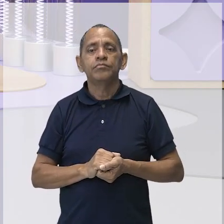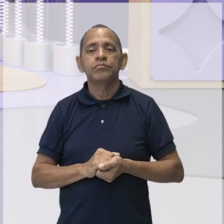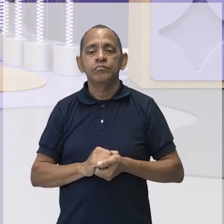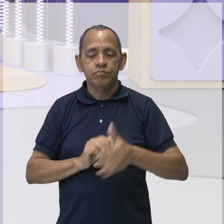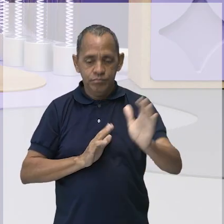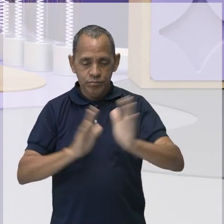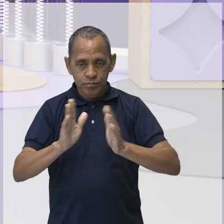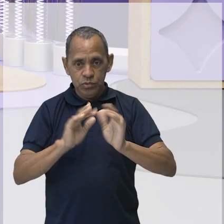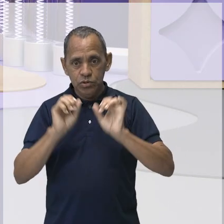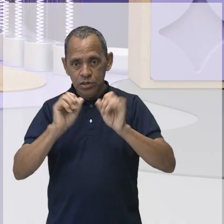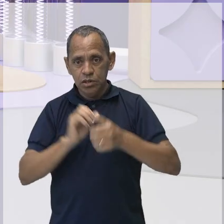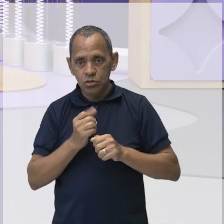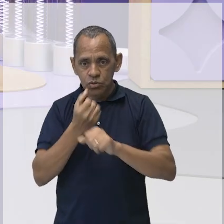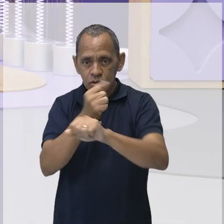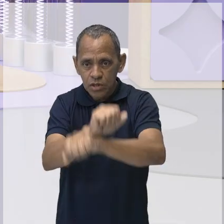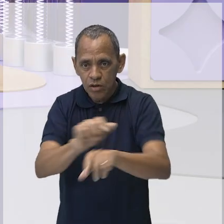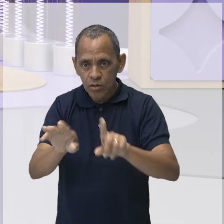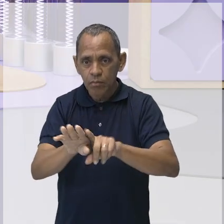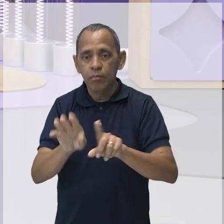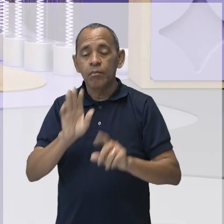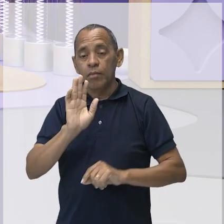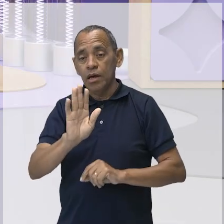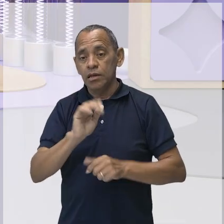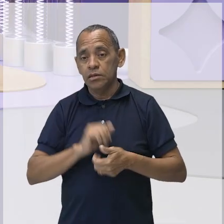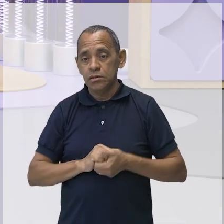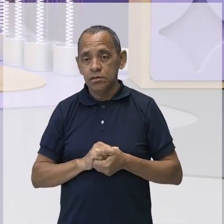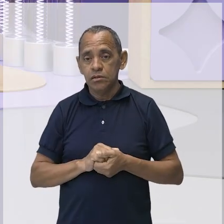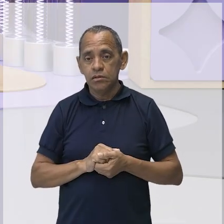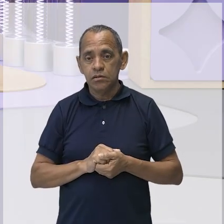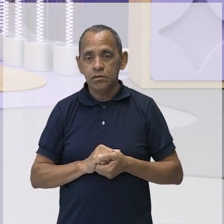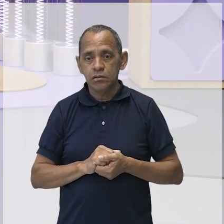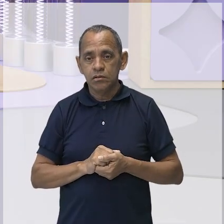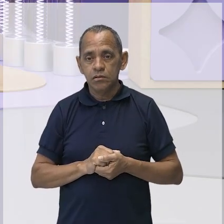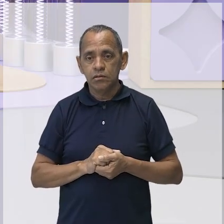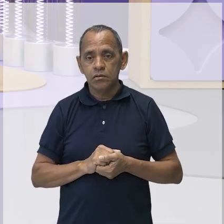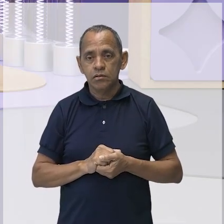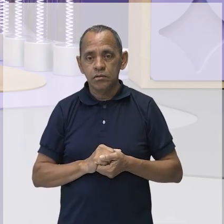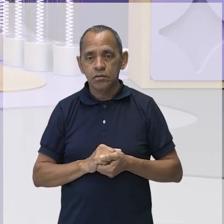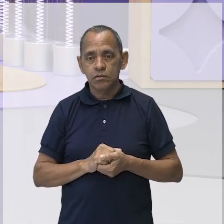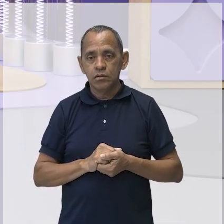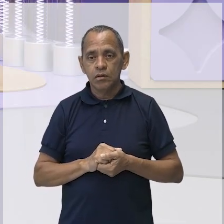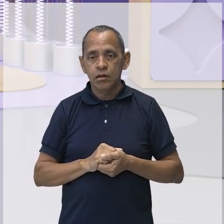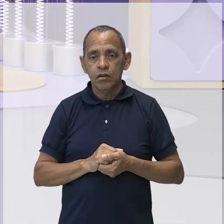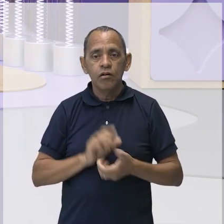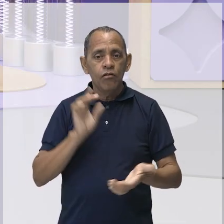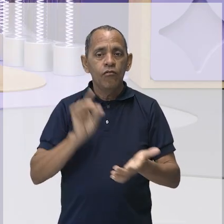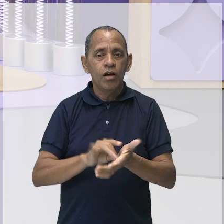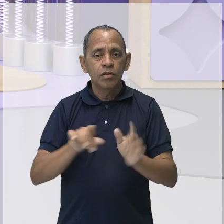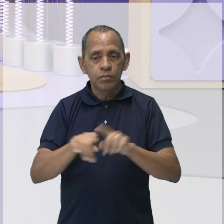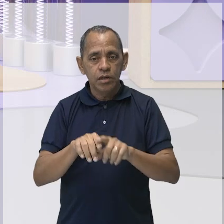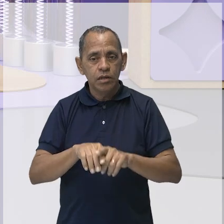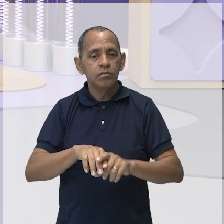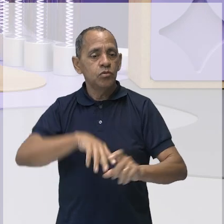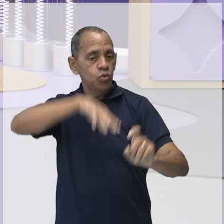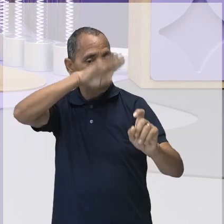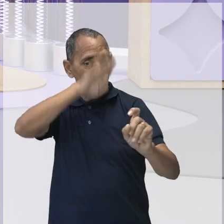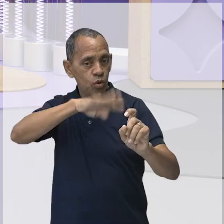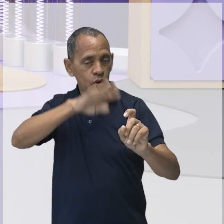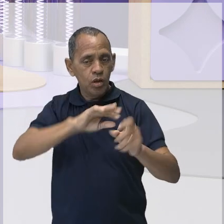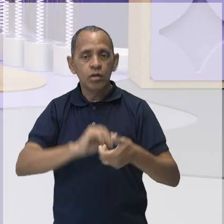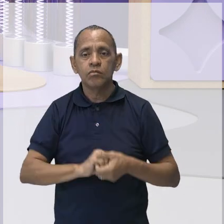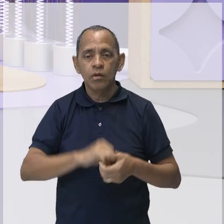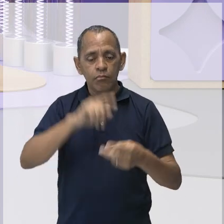né? Mas isso dificilmente se usa essa expressão. Pelo fato de suas divindades,